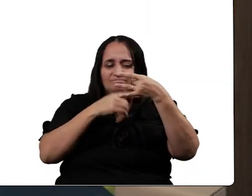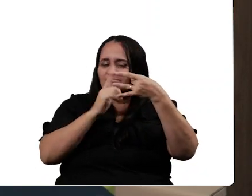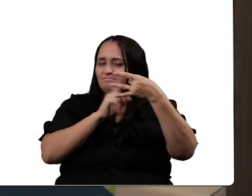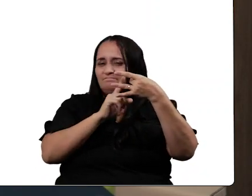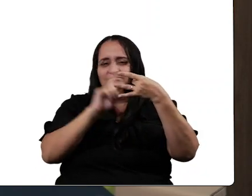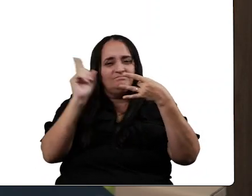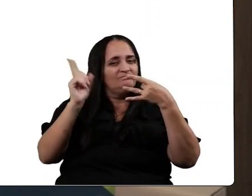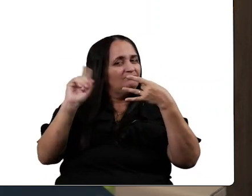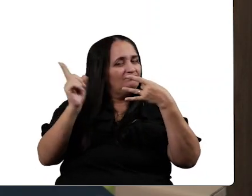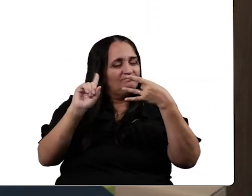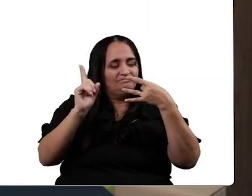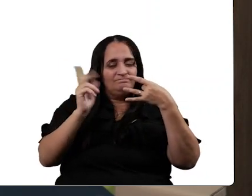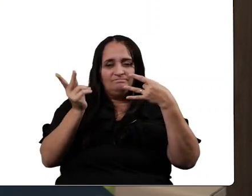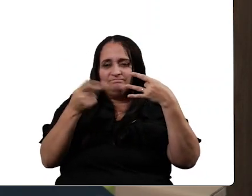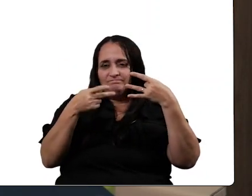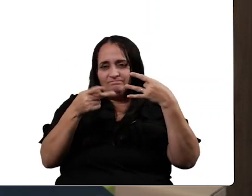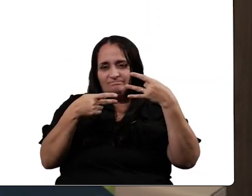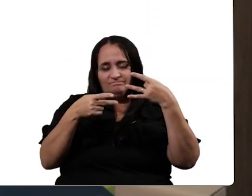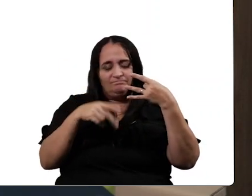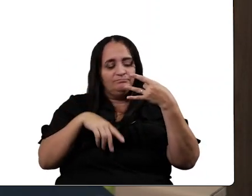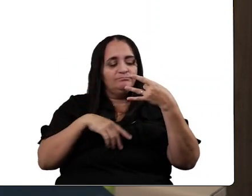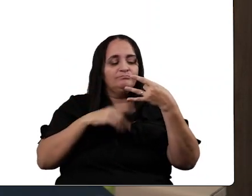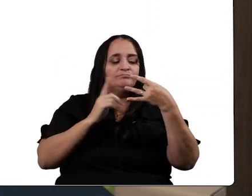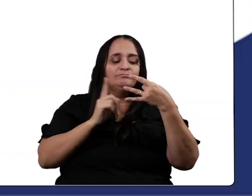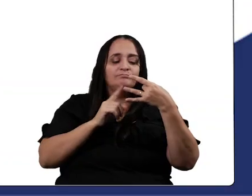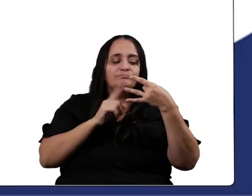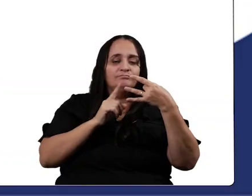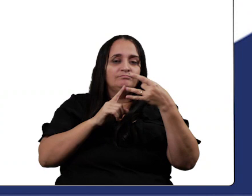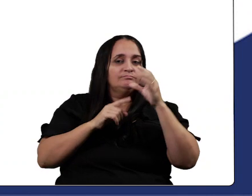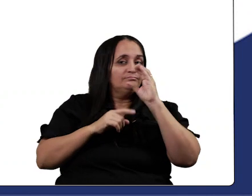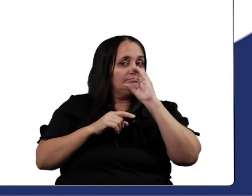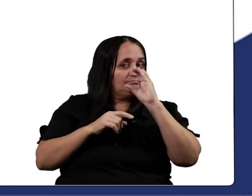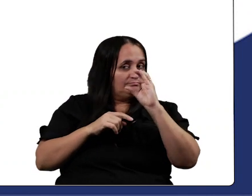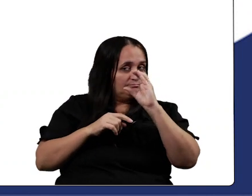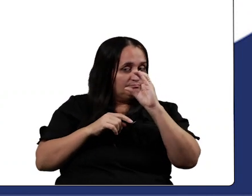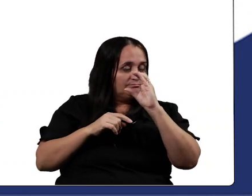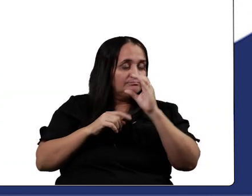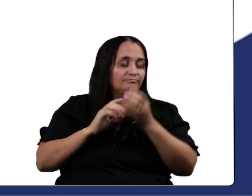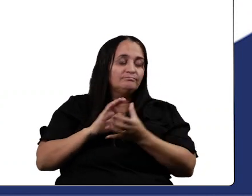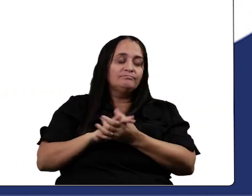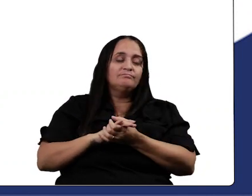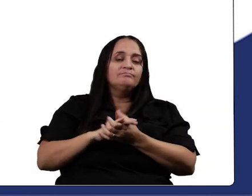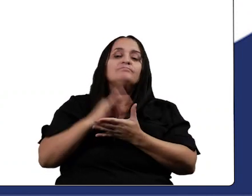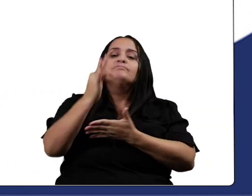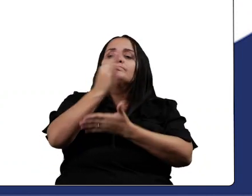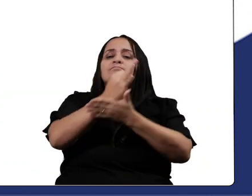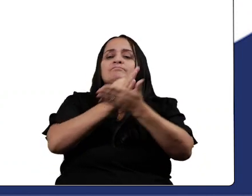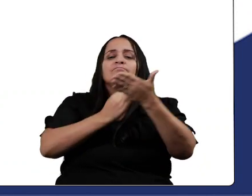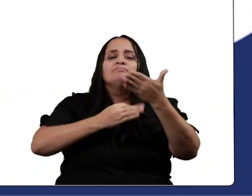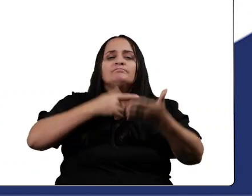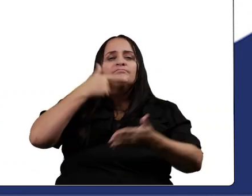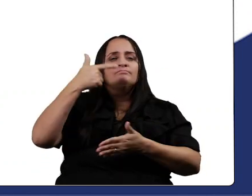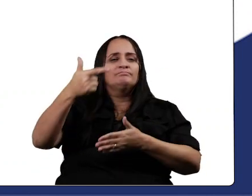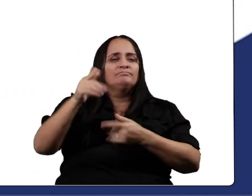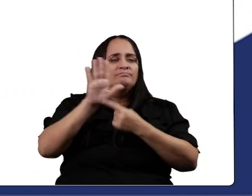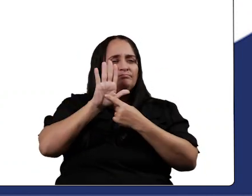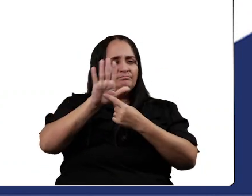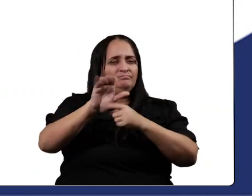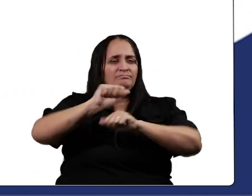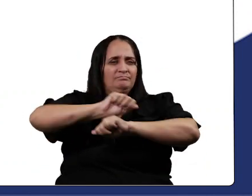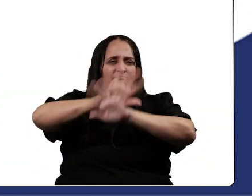A. Não. Essa tá fora. Não. Letra C. O texto 2 para